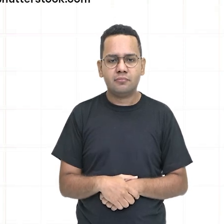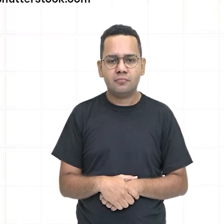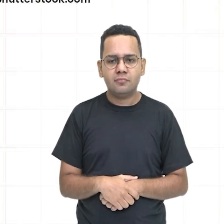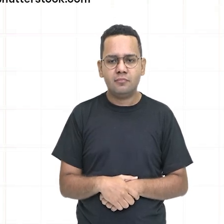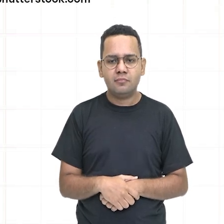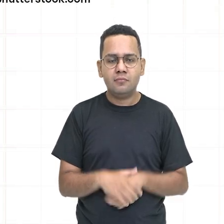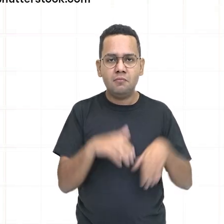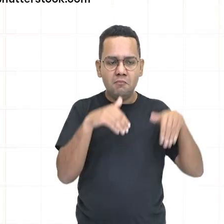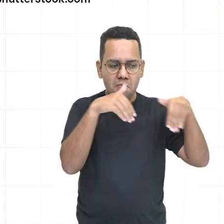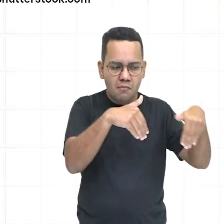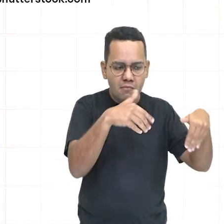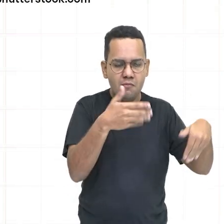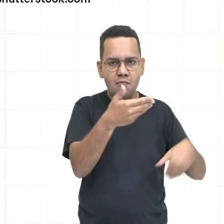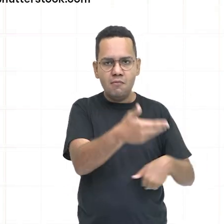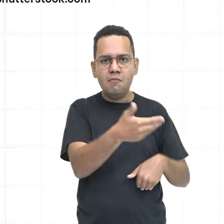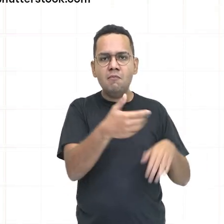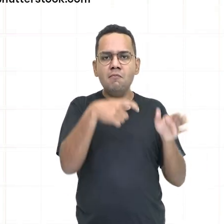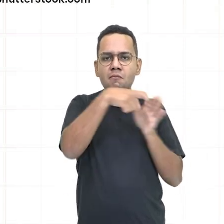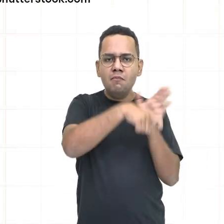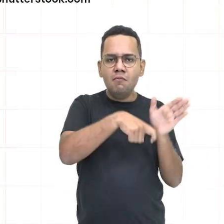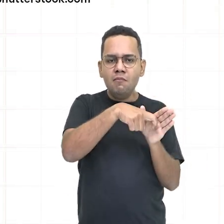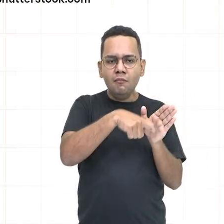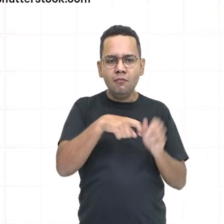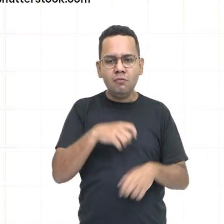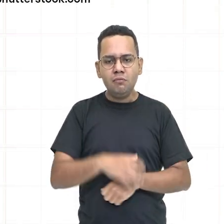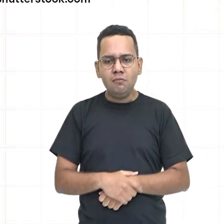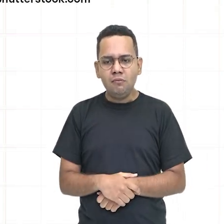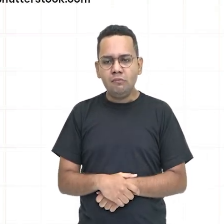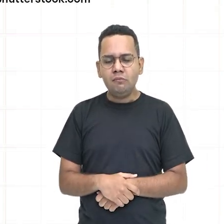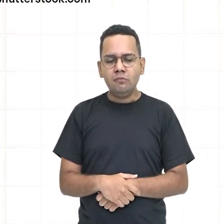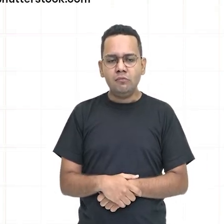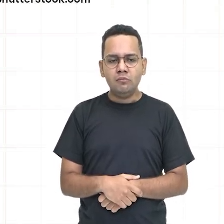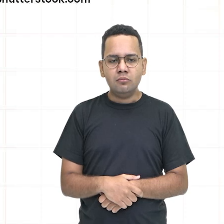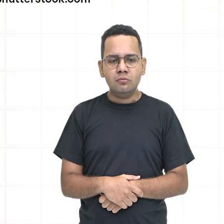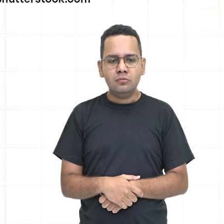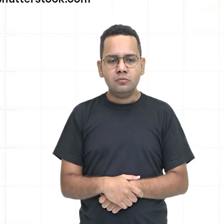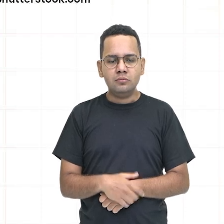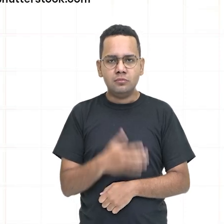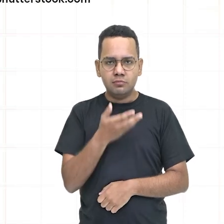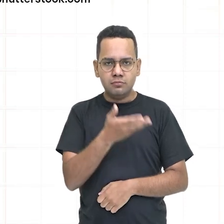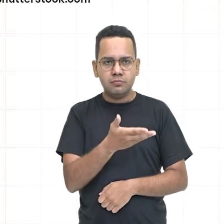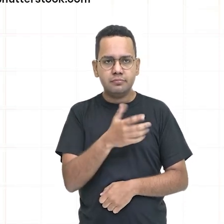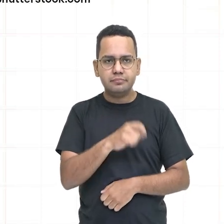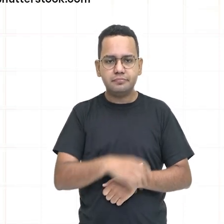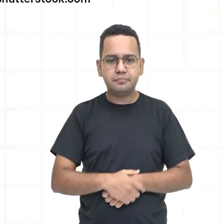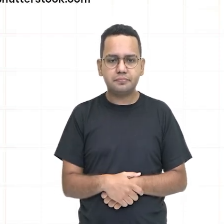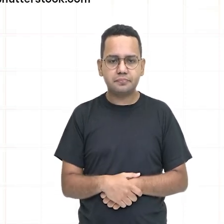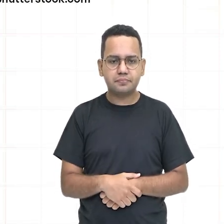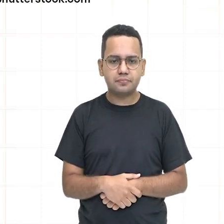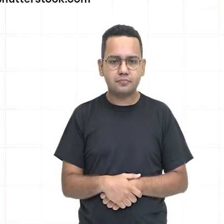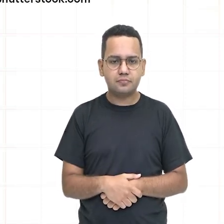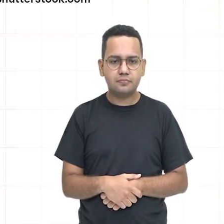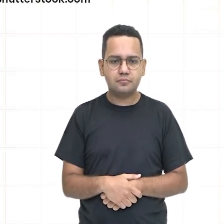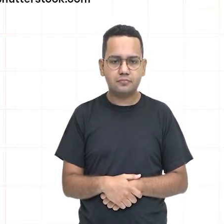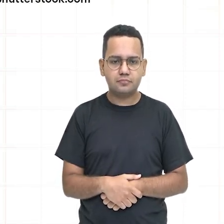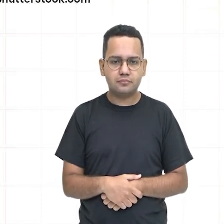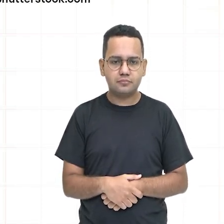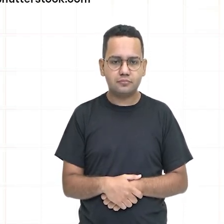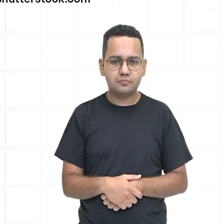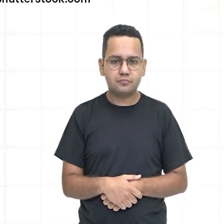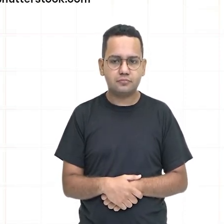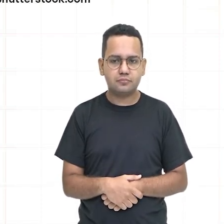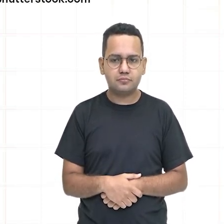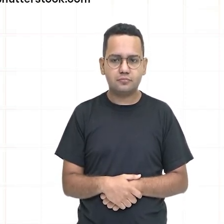a pecuária na Austrália. Lá na Austrália nós temos o maior rebanho